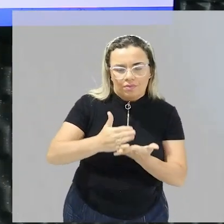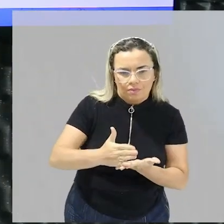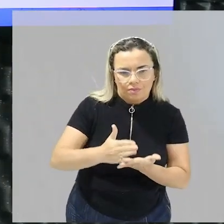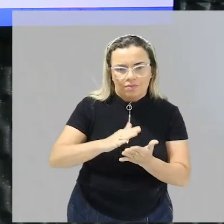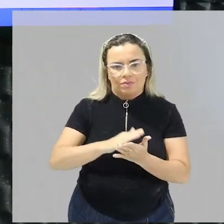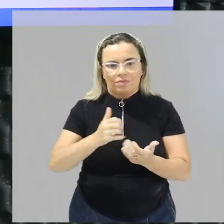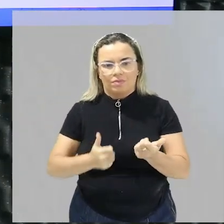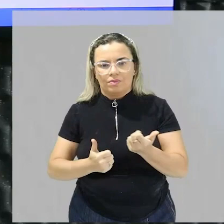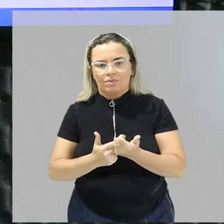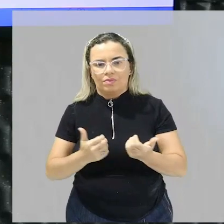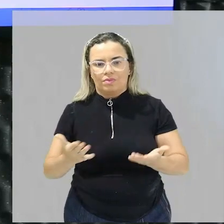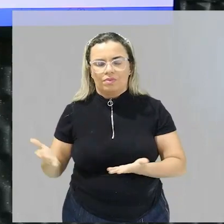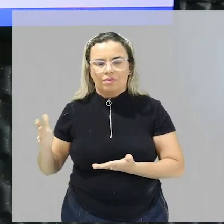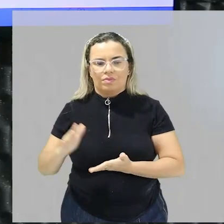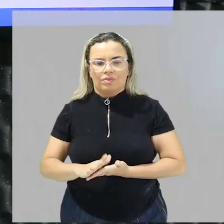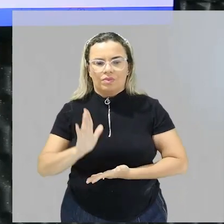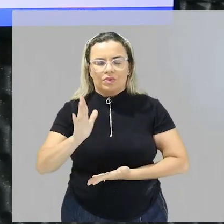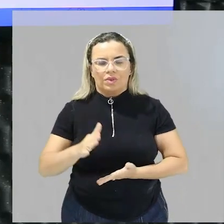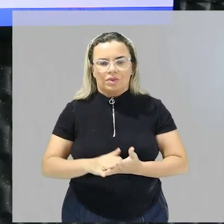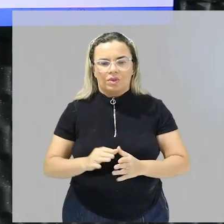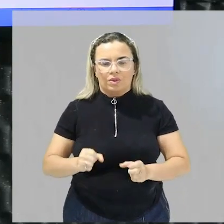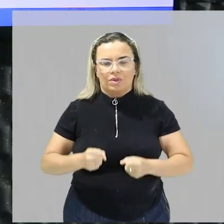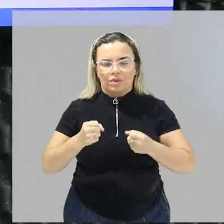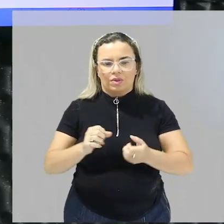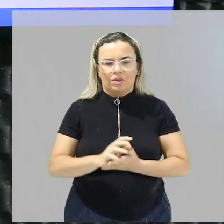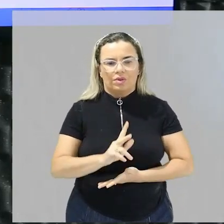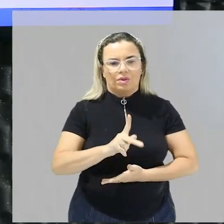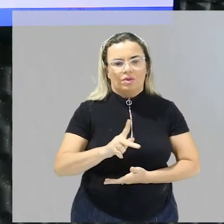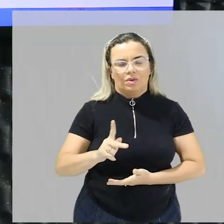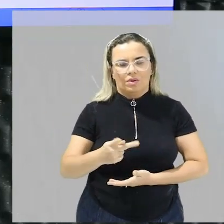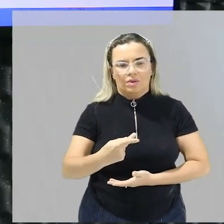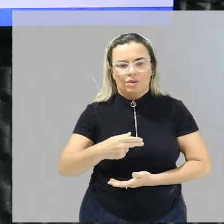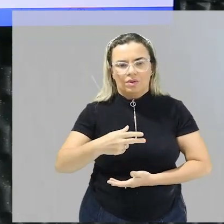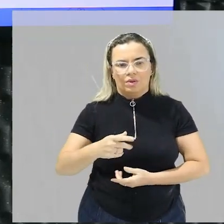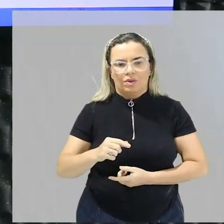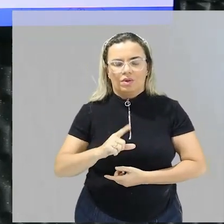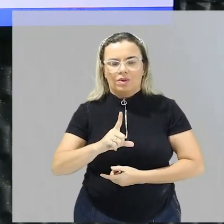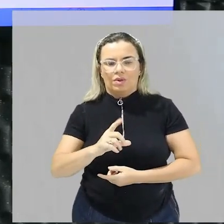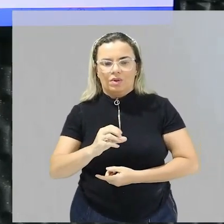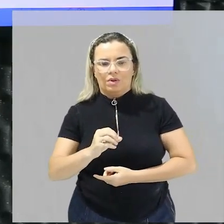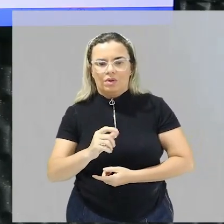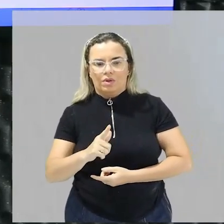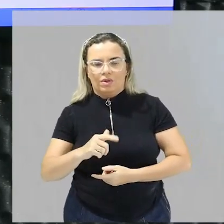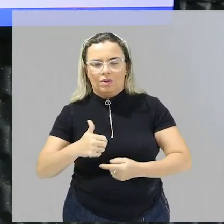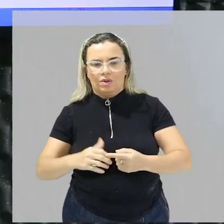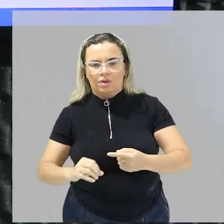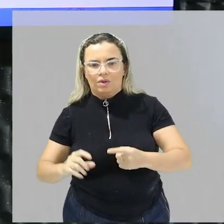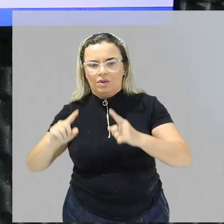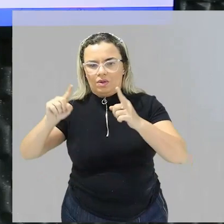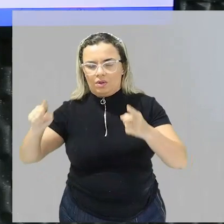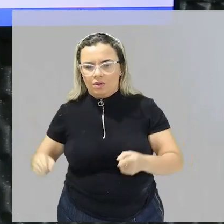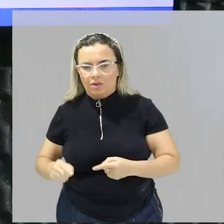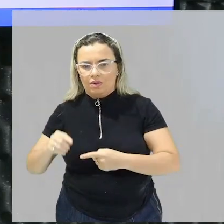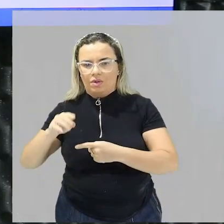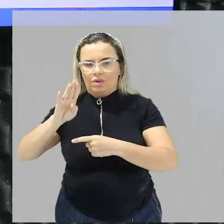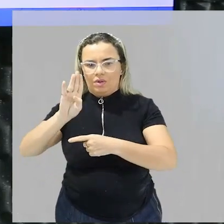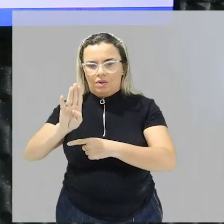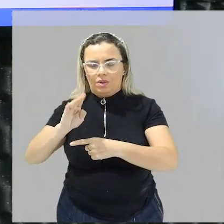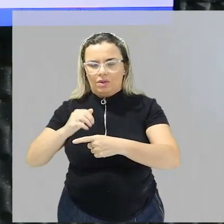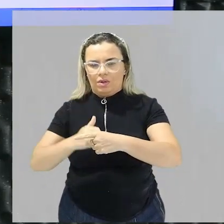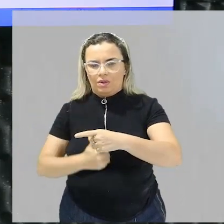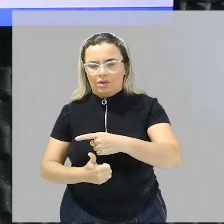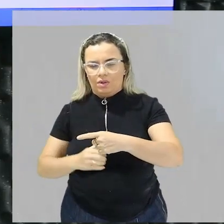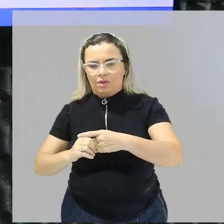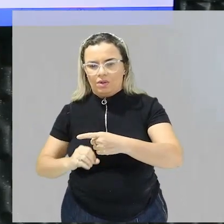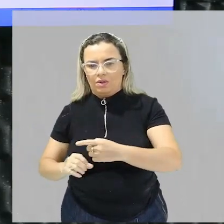minha substituição, já vamos colocar o pH como sendo o log de B sobre 10 elevado